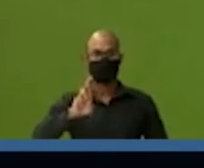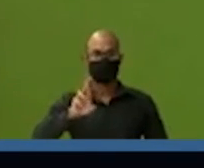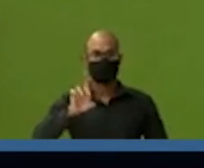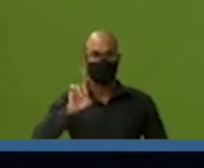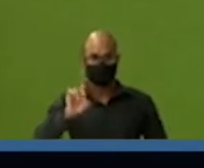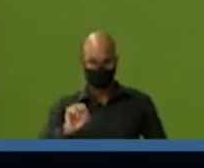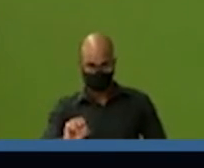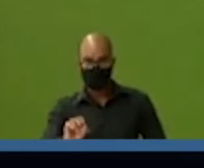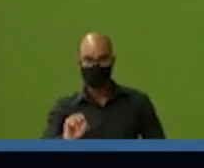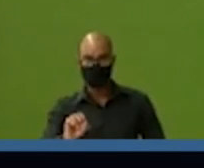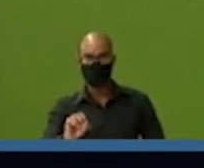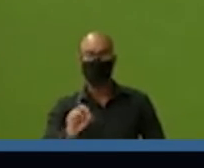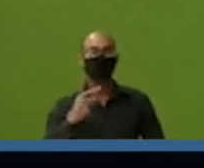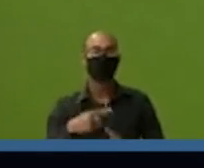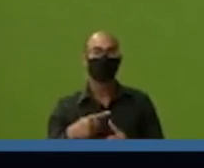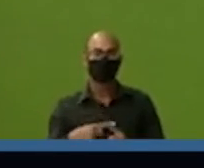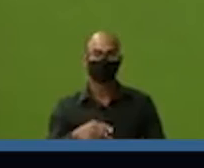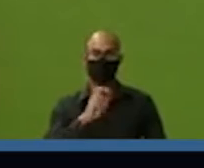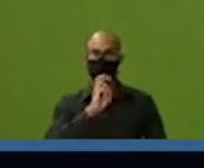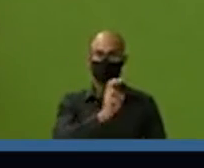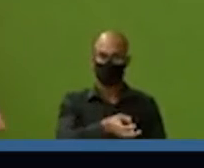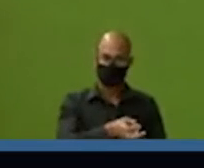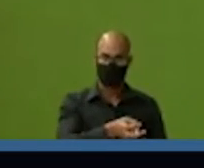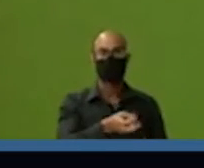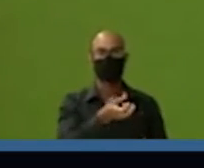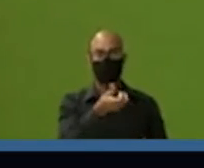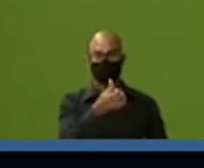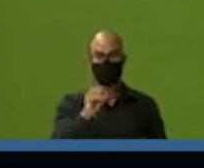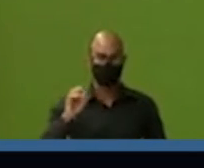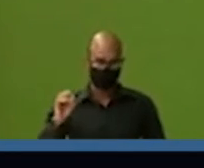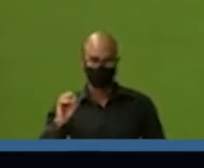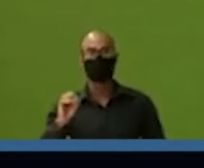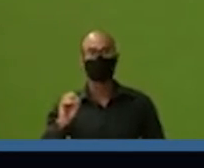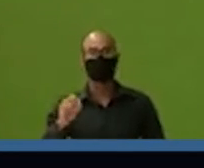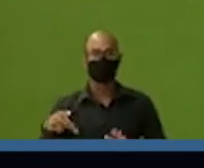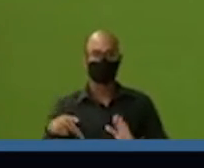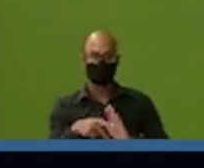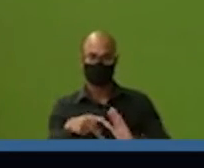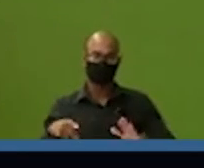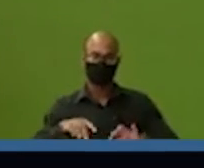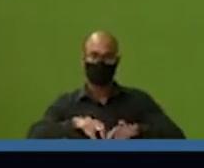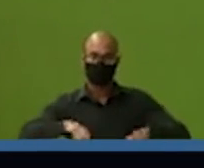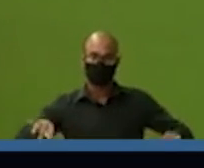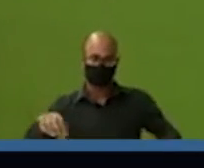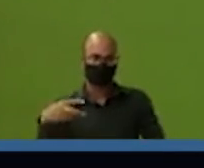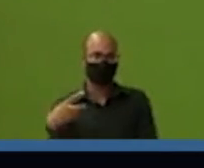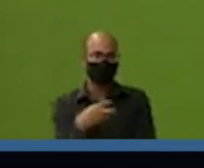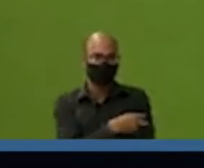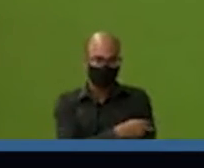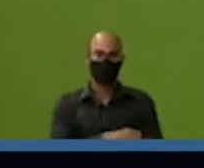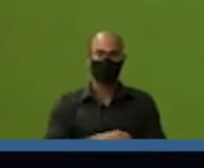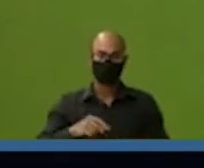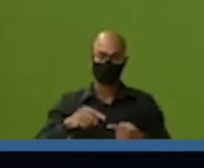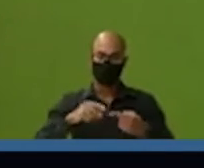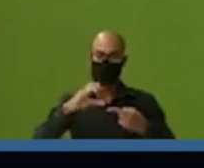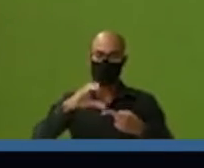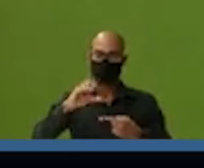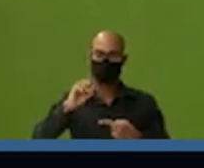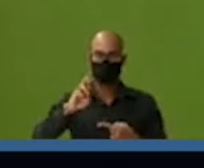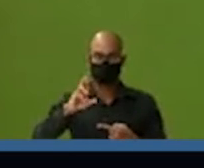das 5.600 doses da Coronavac chegaram no sábado, 1.200 serão da Coronavac para o Odissei